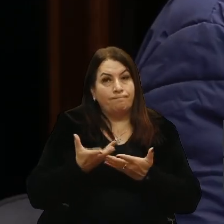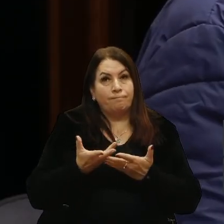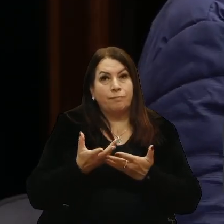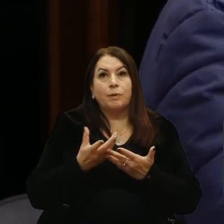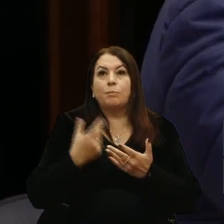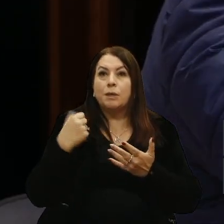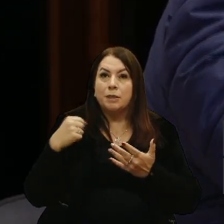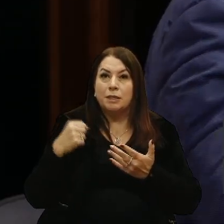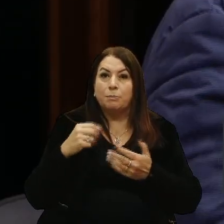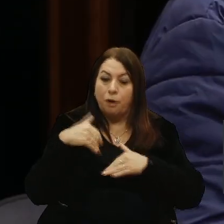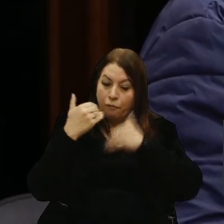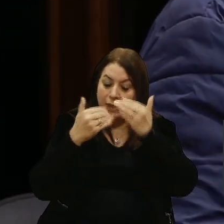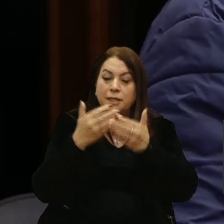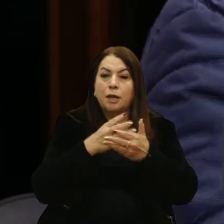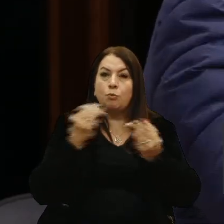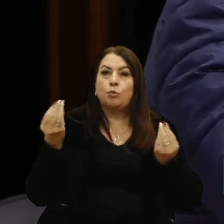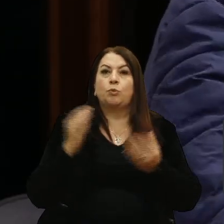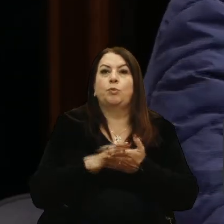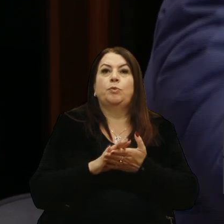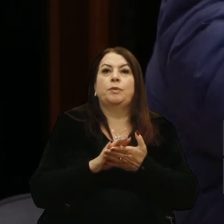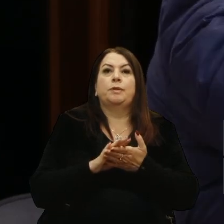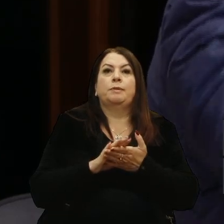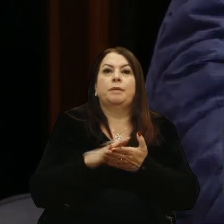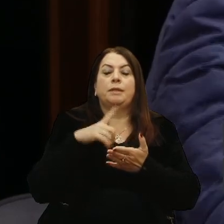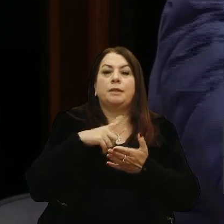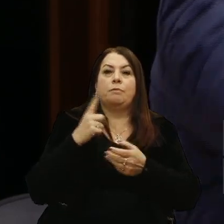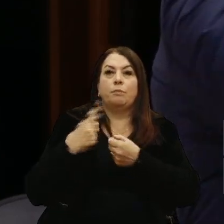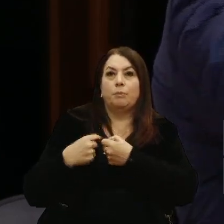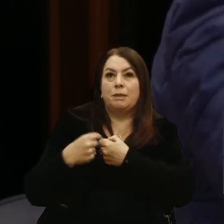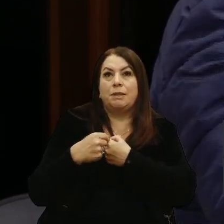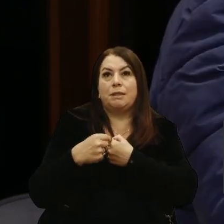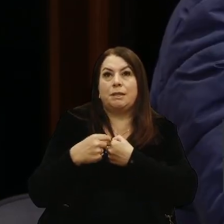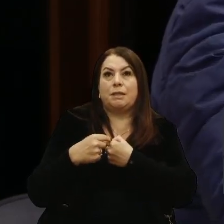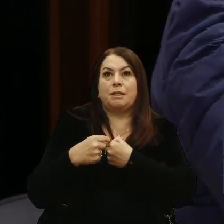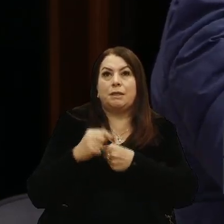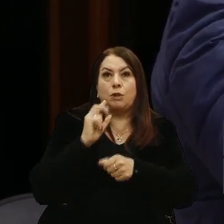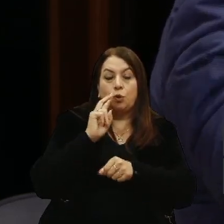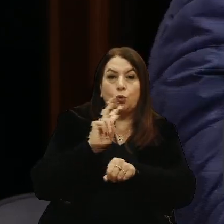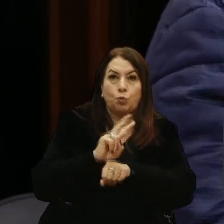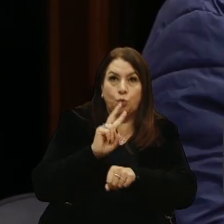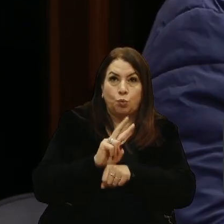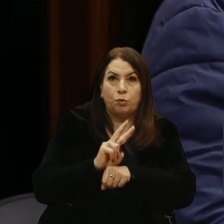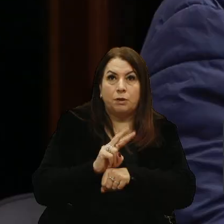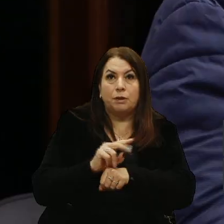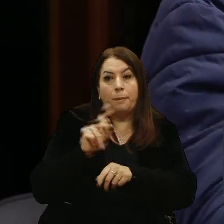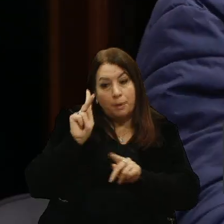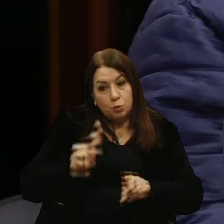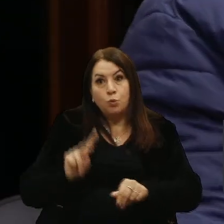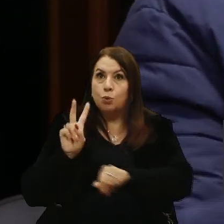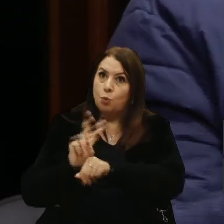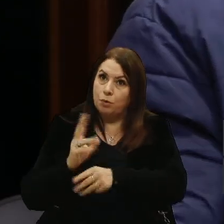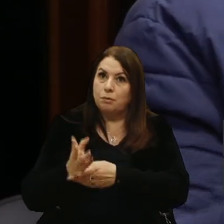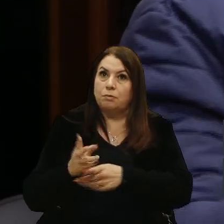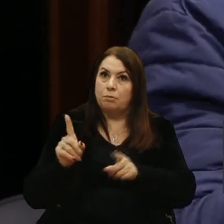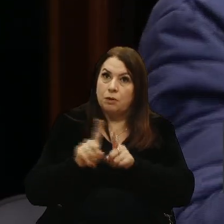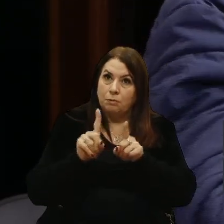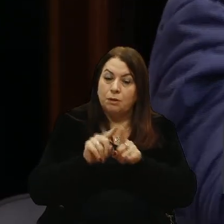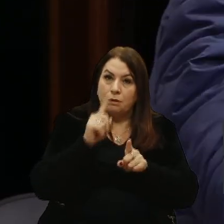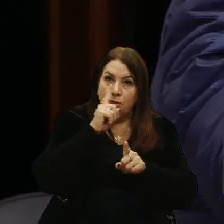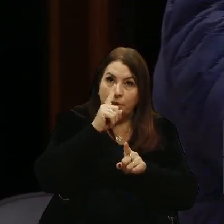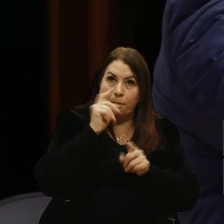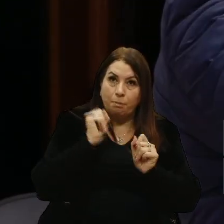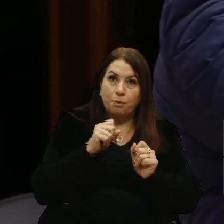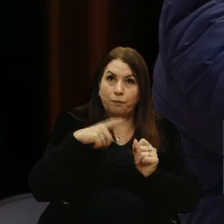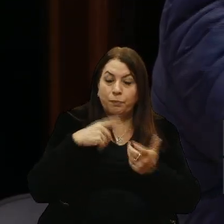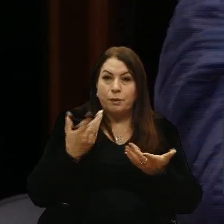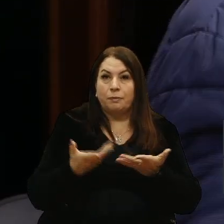mas nós precisamos avançar muito para ser uma cidade de cuida de quem cuida, para que inclusive essas mães possam